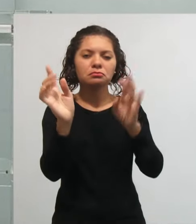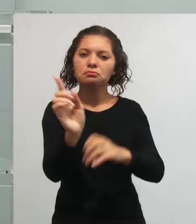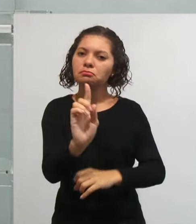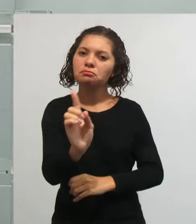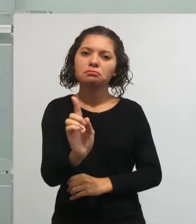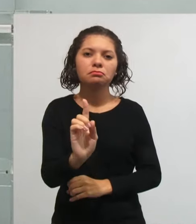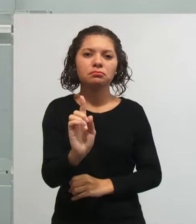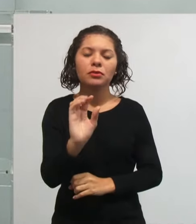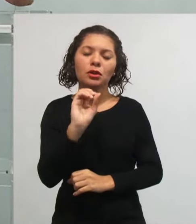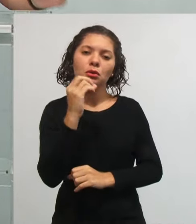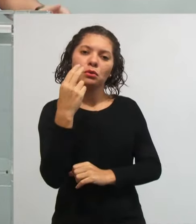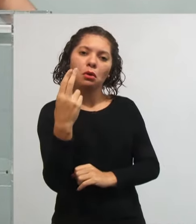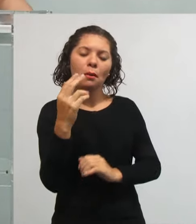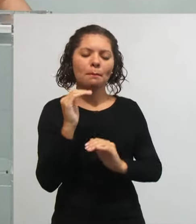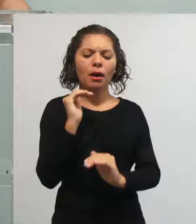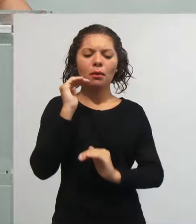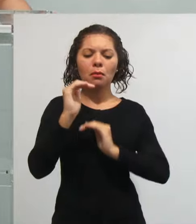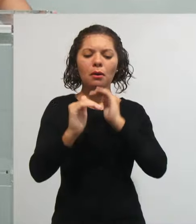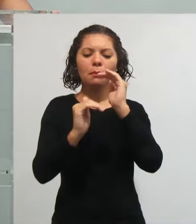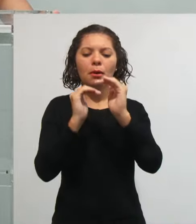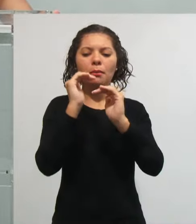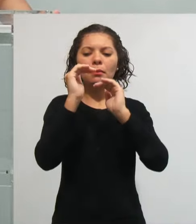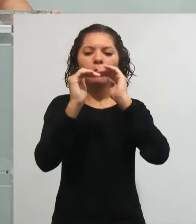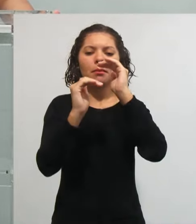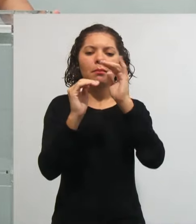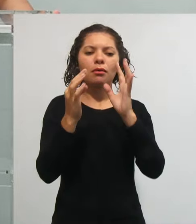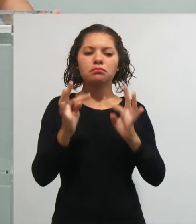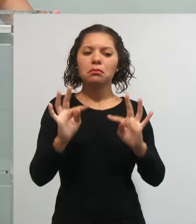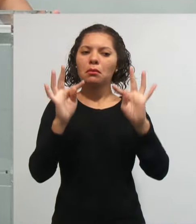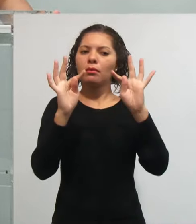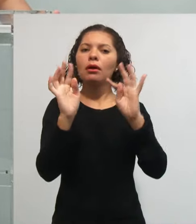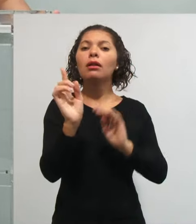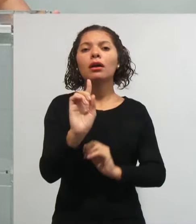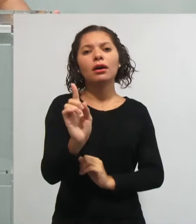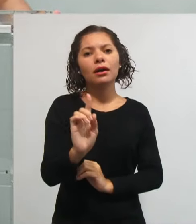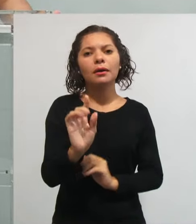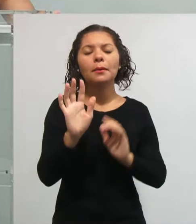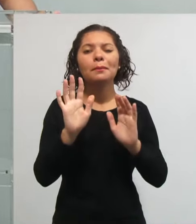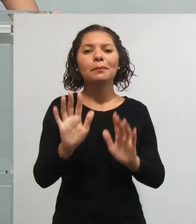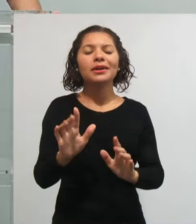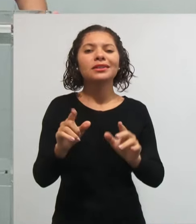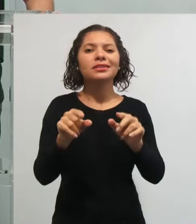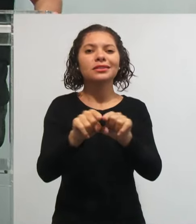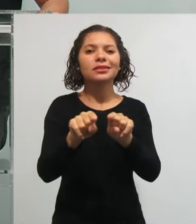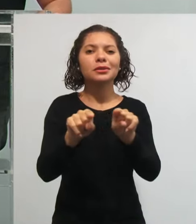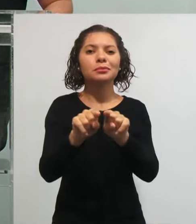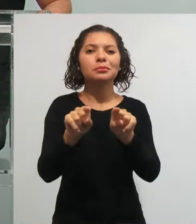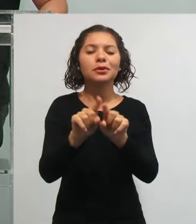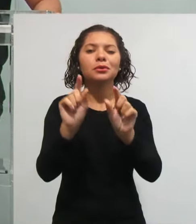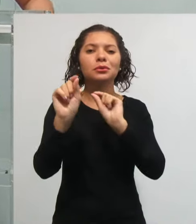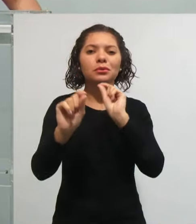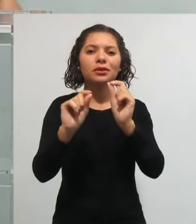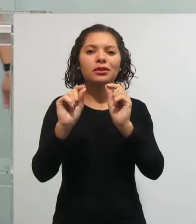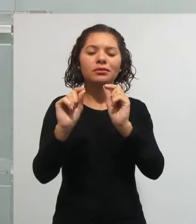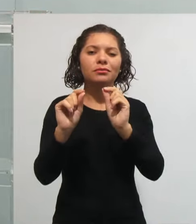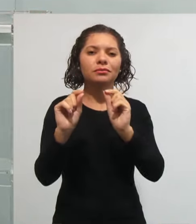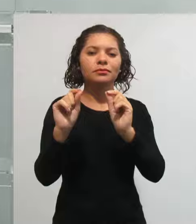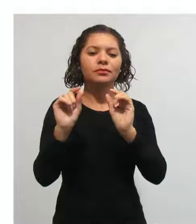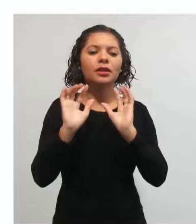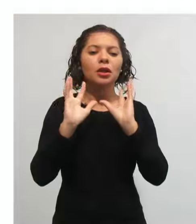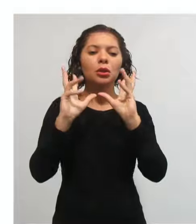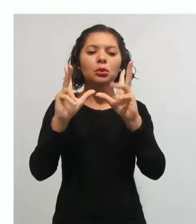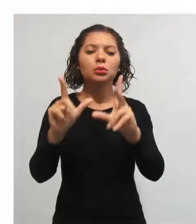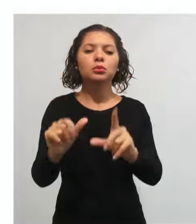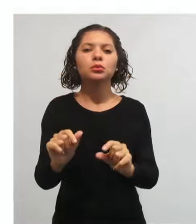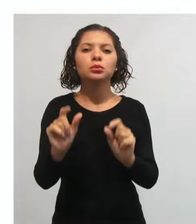né que nós tivemos aí no nos aspectos tecnológicos mas que inovação é tudo aquilo que vai